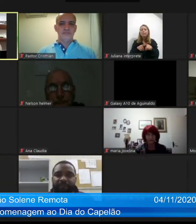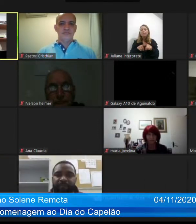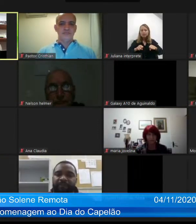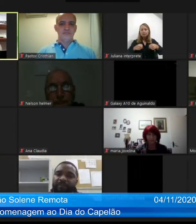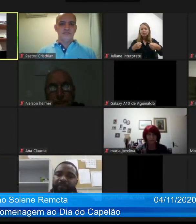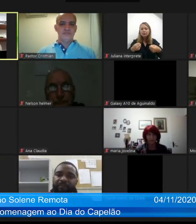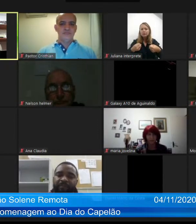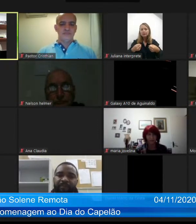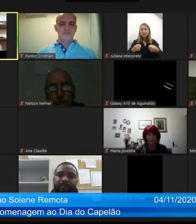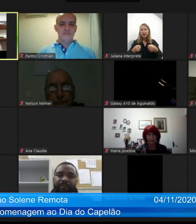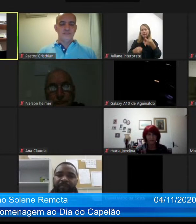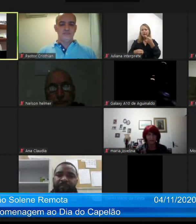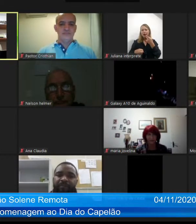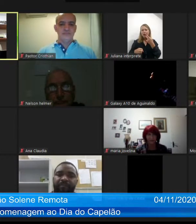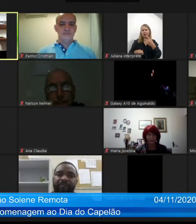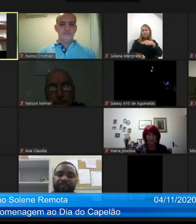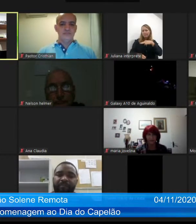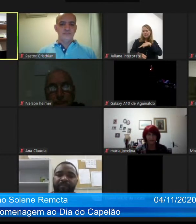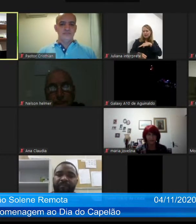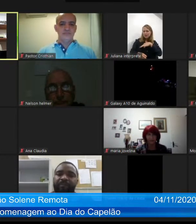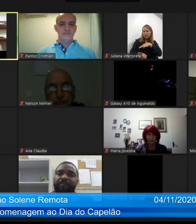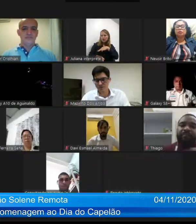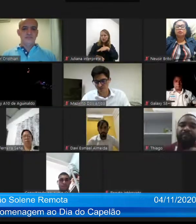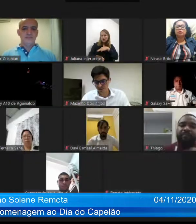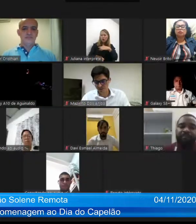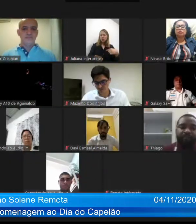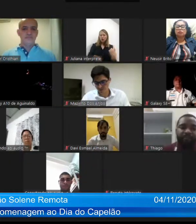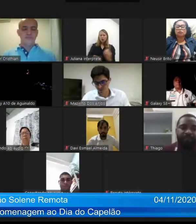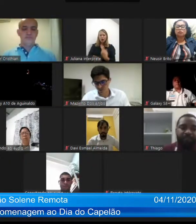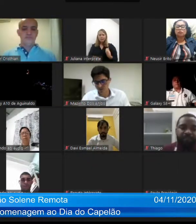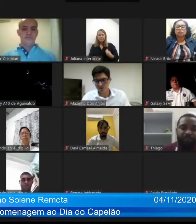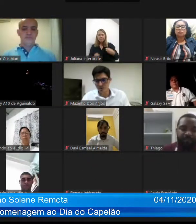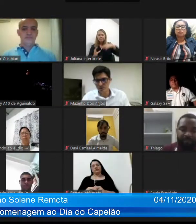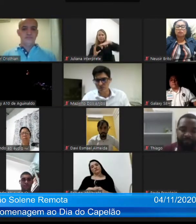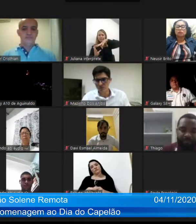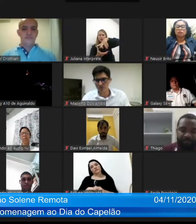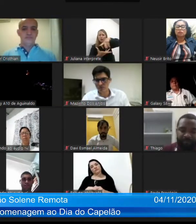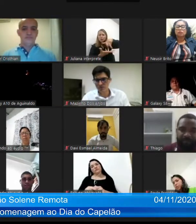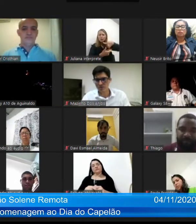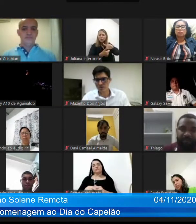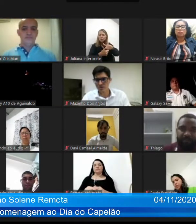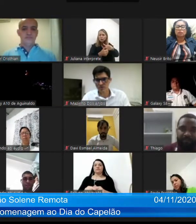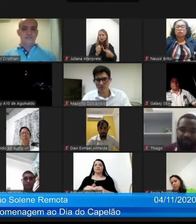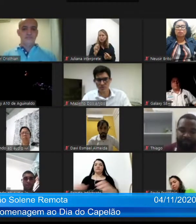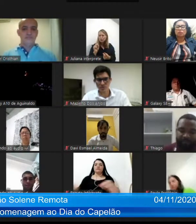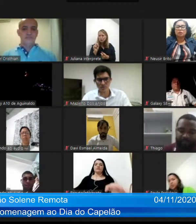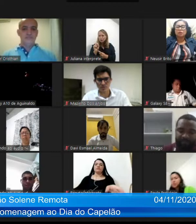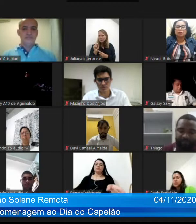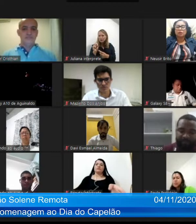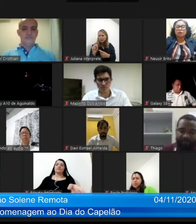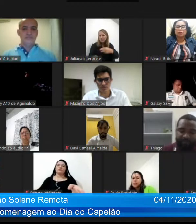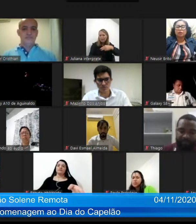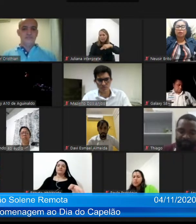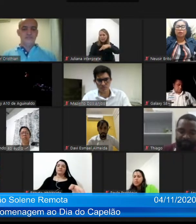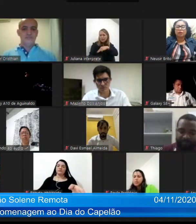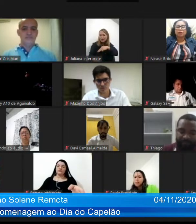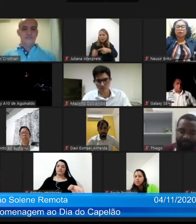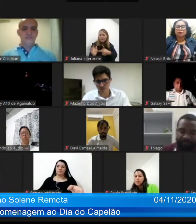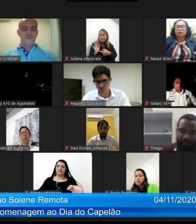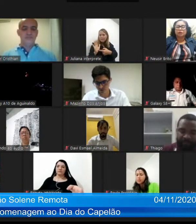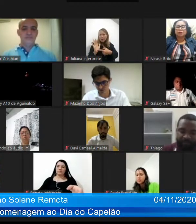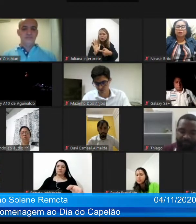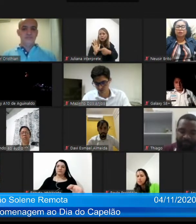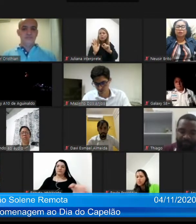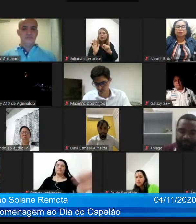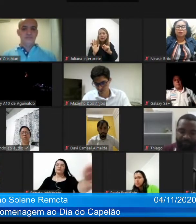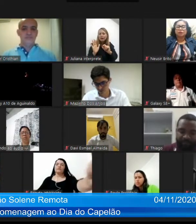misericórdia, nós reconhecemos que vivemos em um mundo onde esse substantivo se mostra cada dia mais raro. Nós